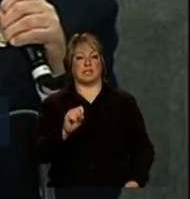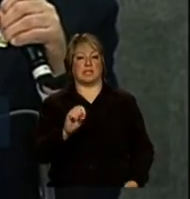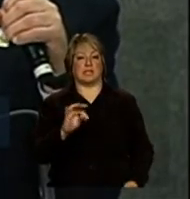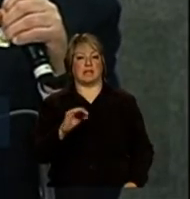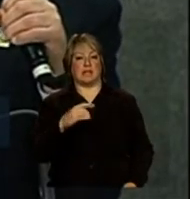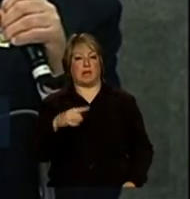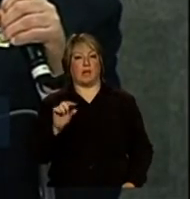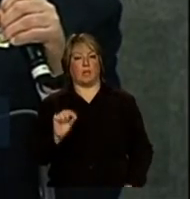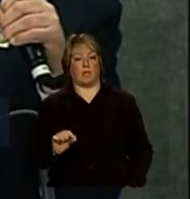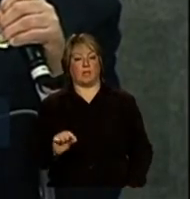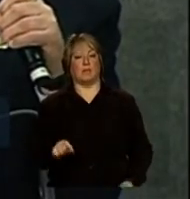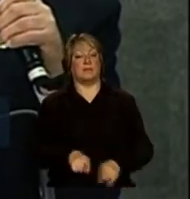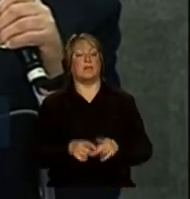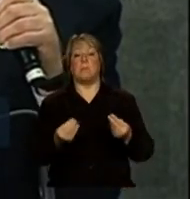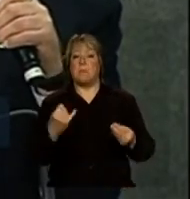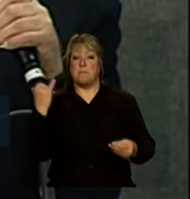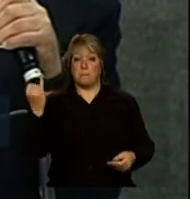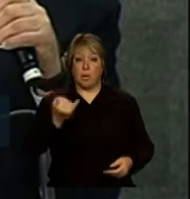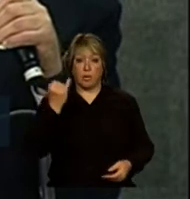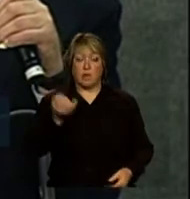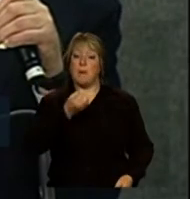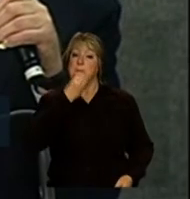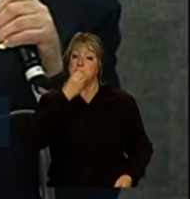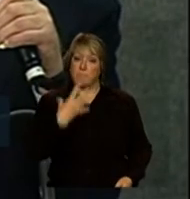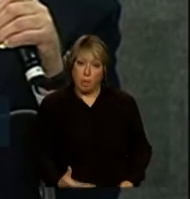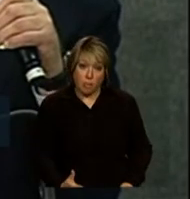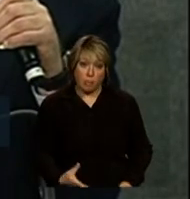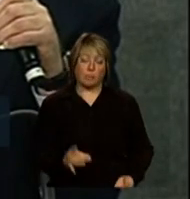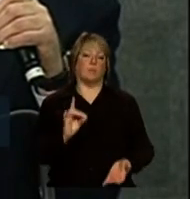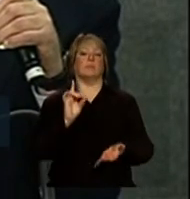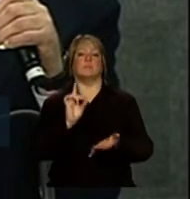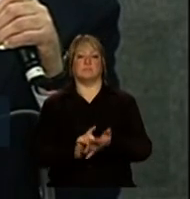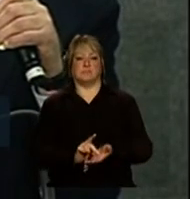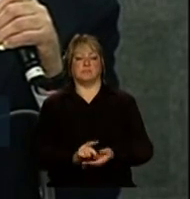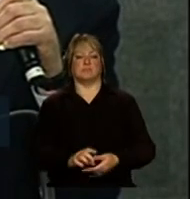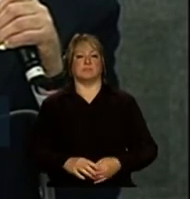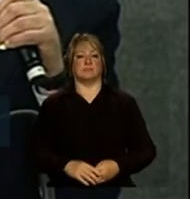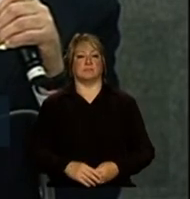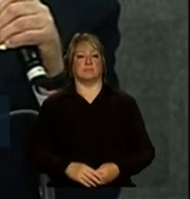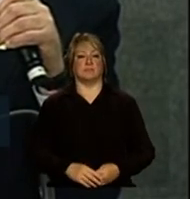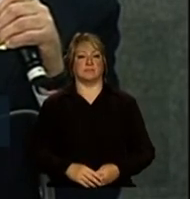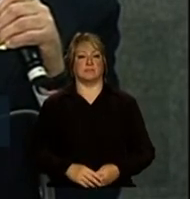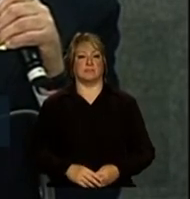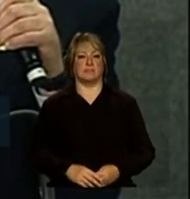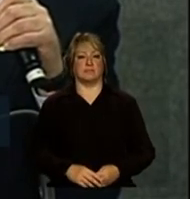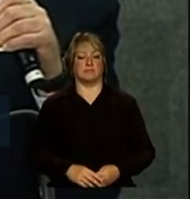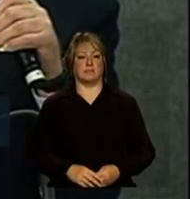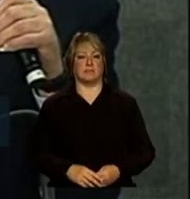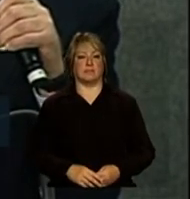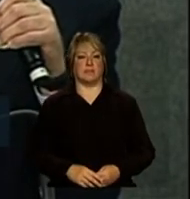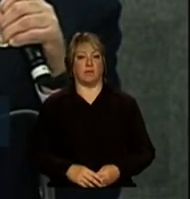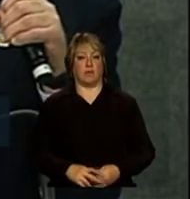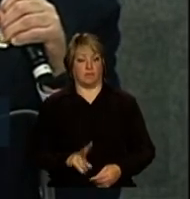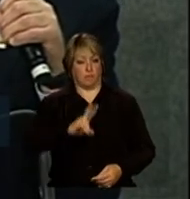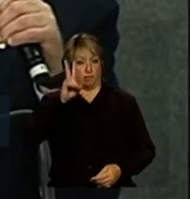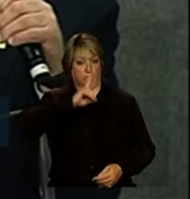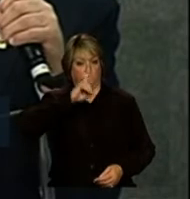são extremamente importantes serem bons e eficientes robustos